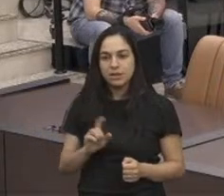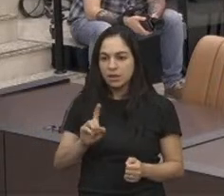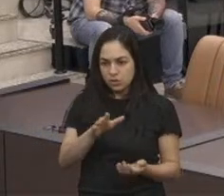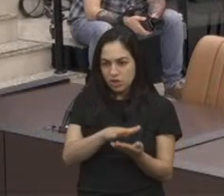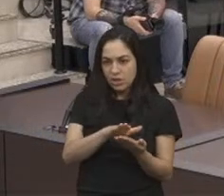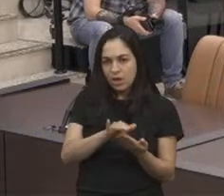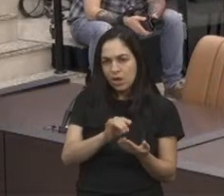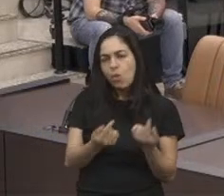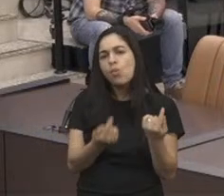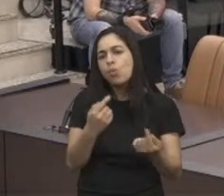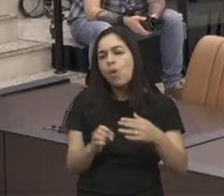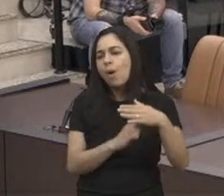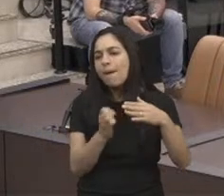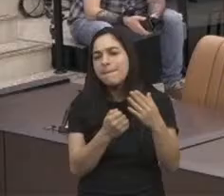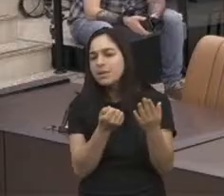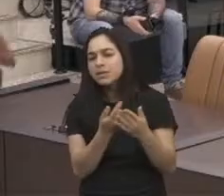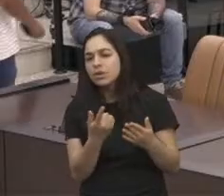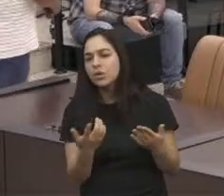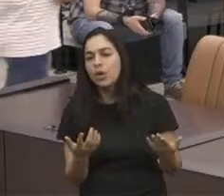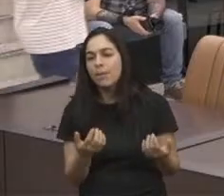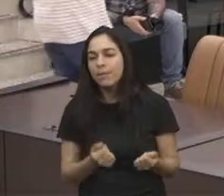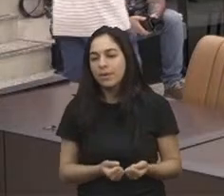Qual é a empresa que compra?